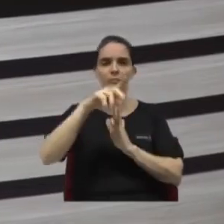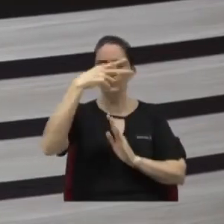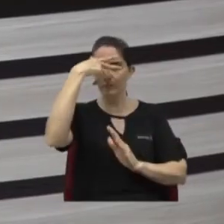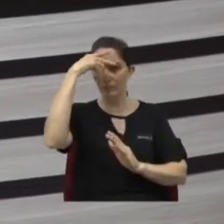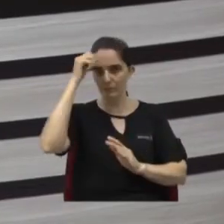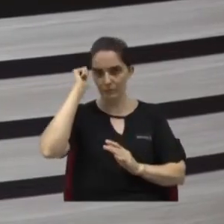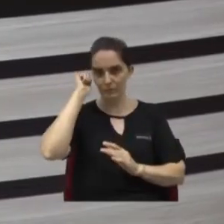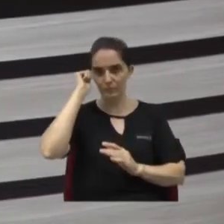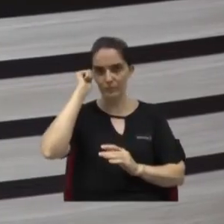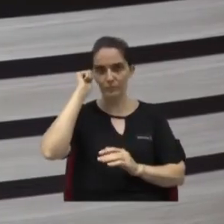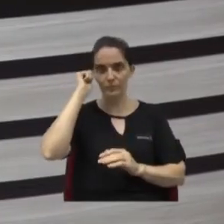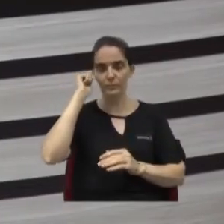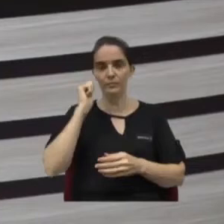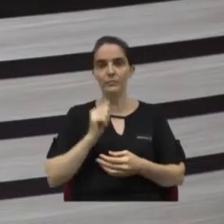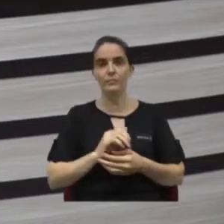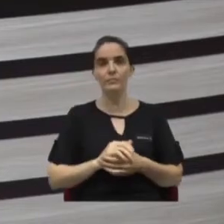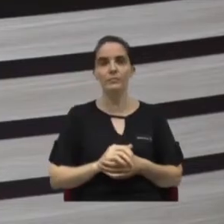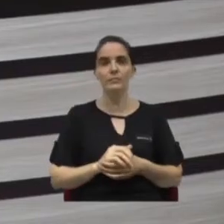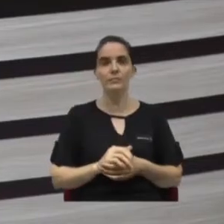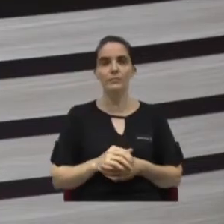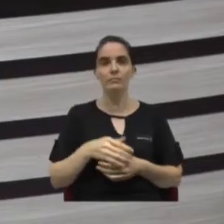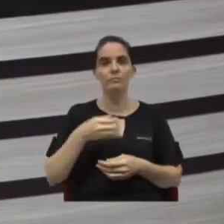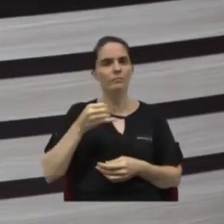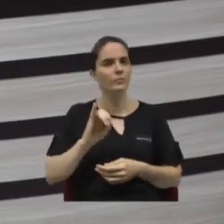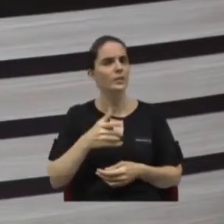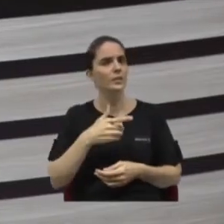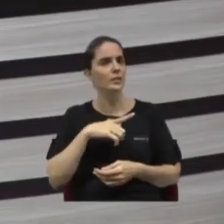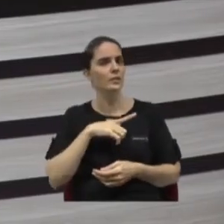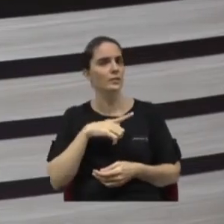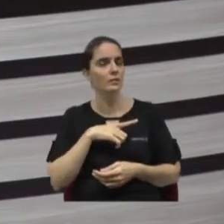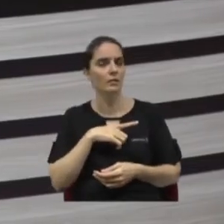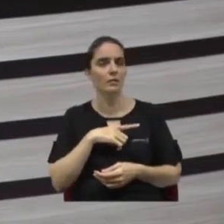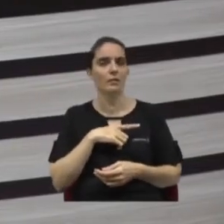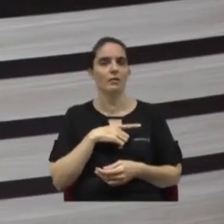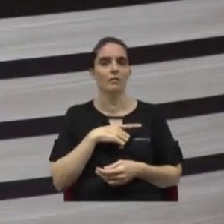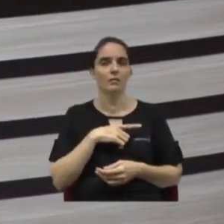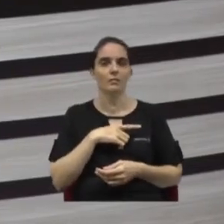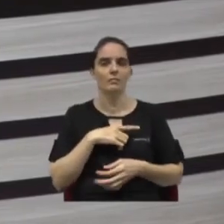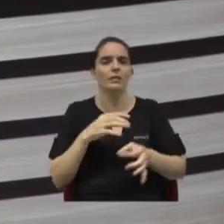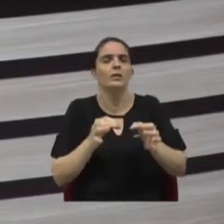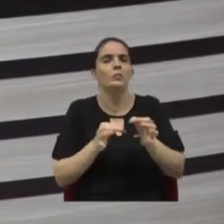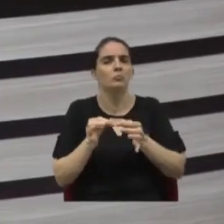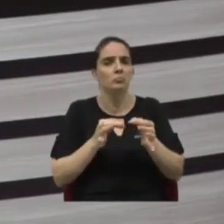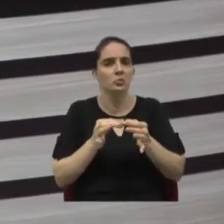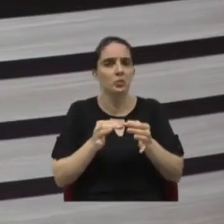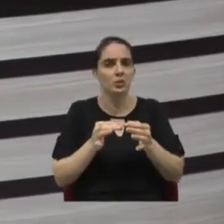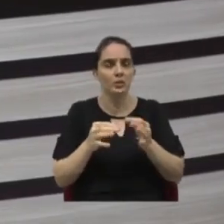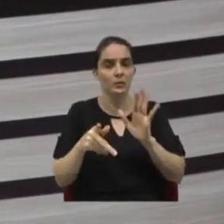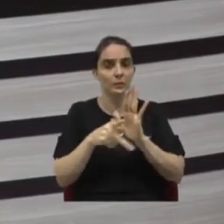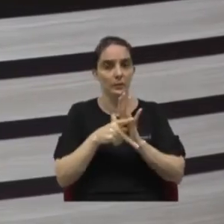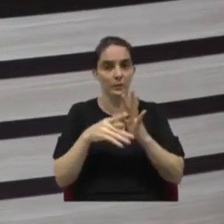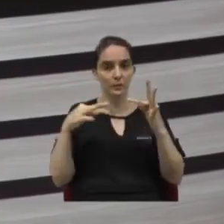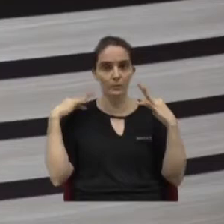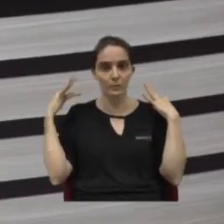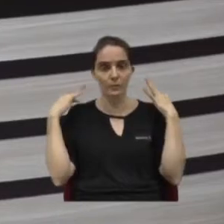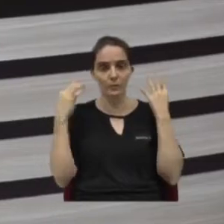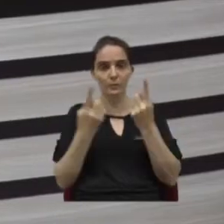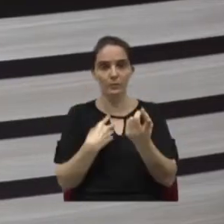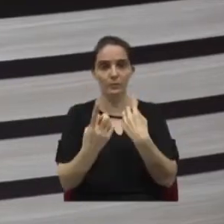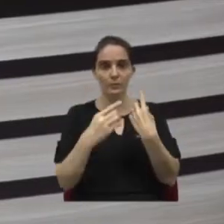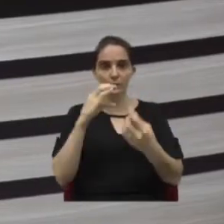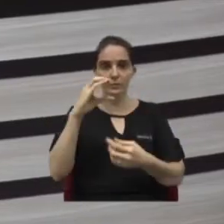informações ao Poder Executivo sobre a existência e elaboração dos projetos turísticos para a Avenida Costa e